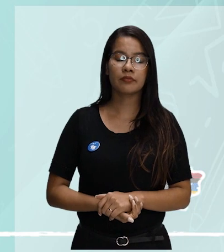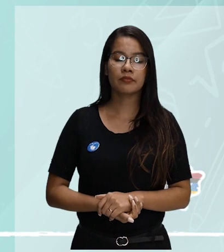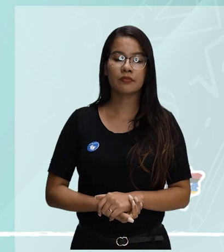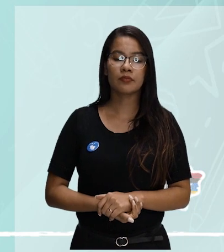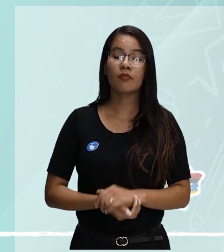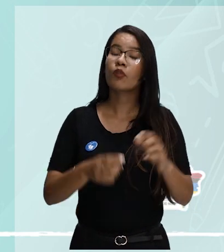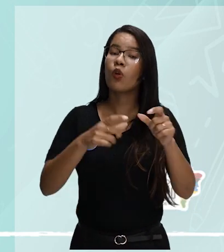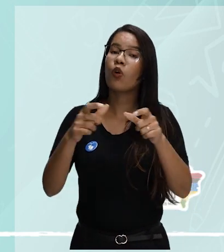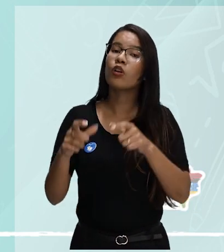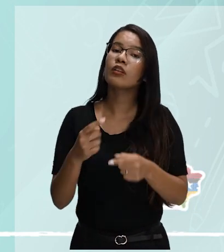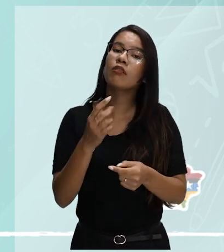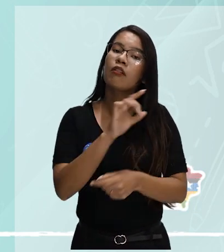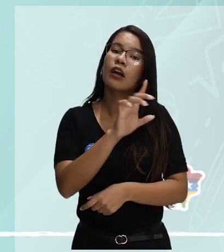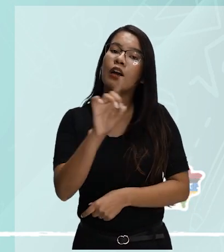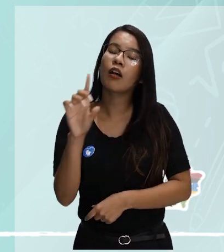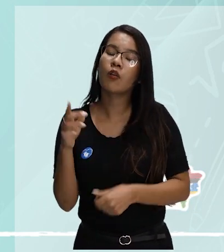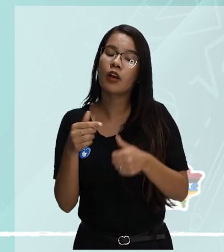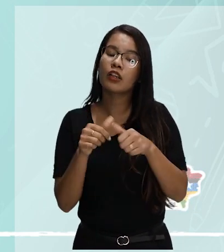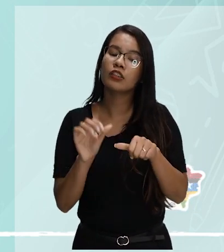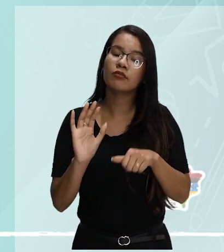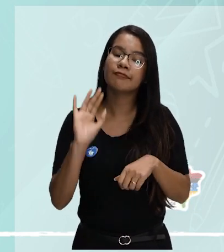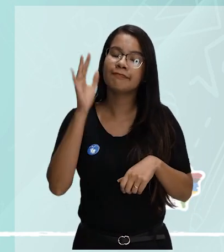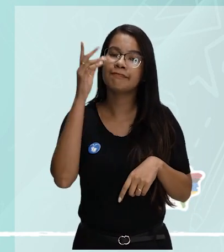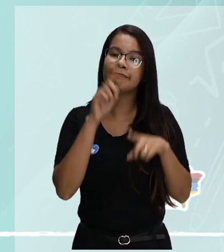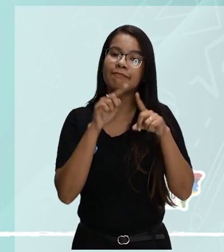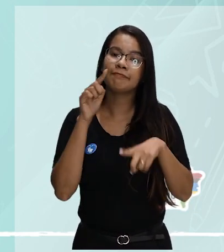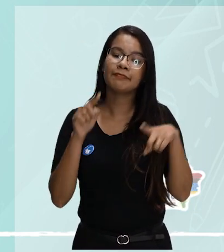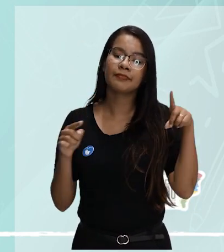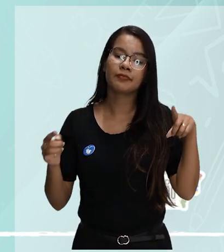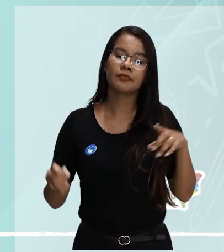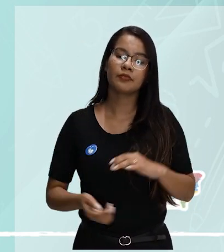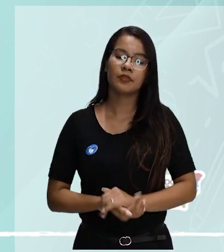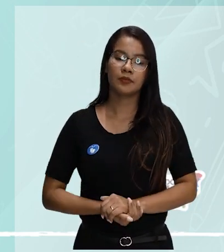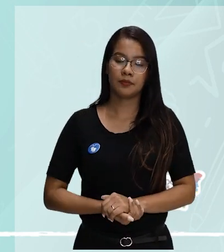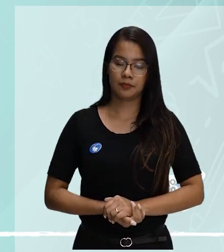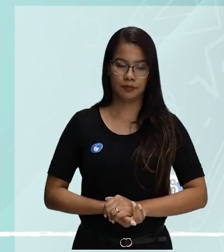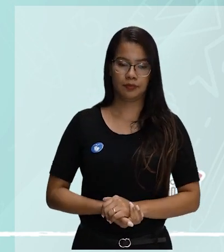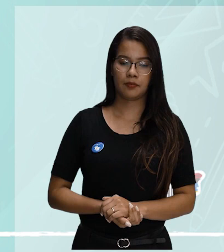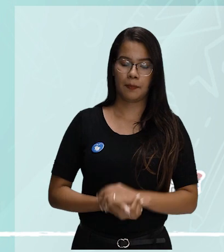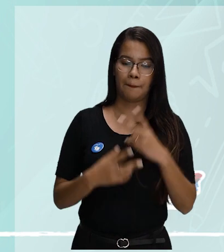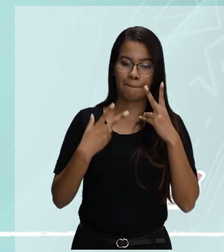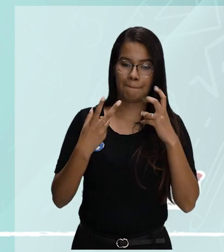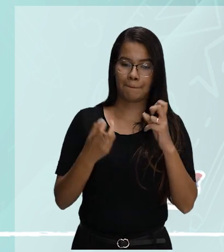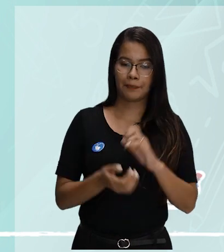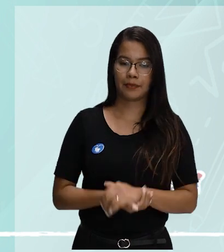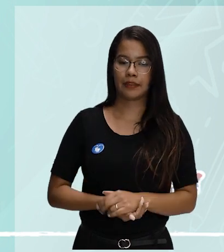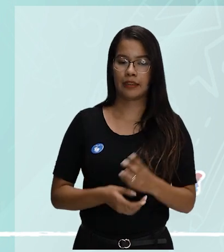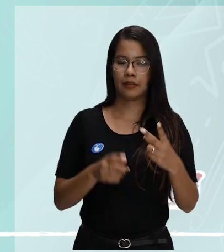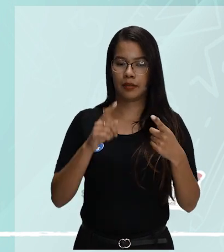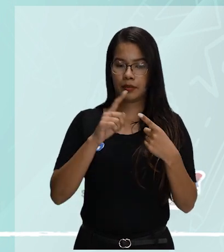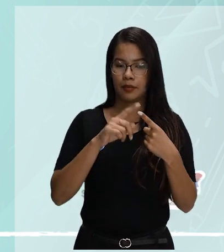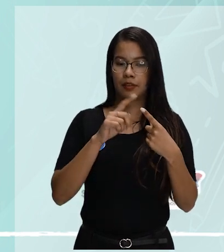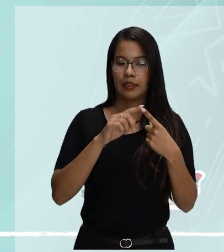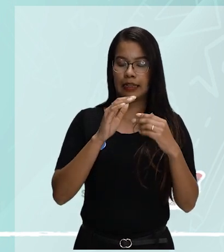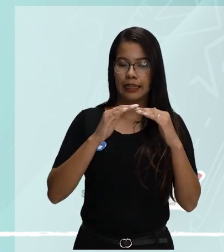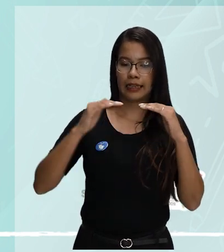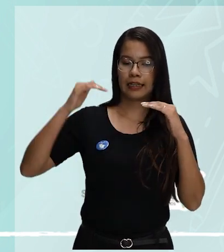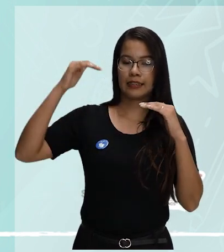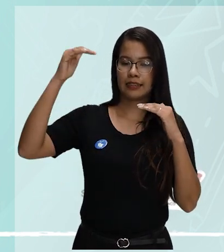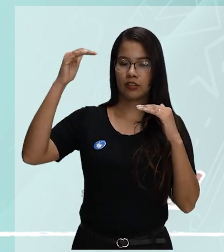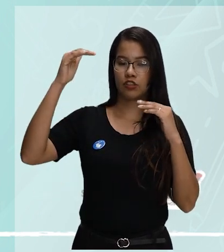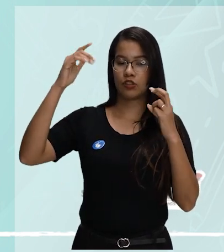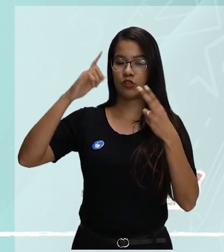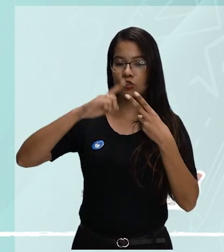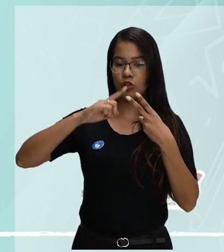aí onde em cada trecho acontecem essas variações. Ó, perceba aqui, ó, nesse trecho a função é crescente, ó, nesse